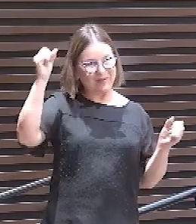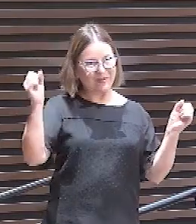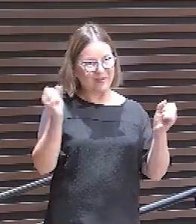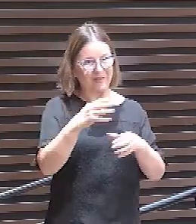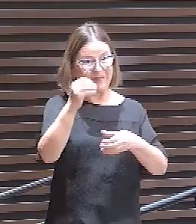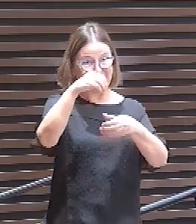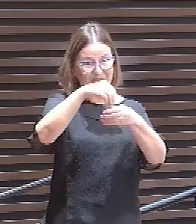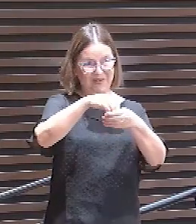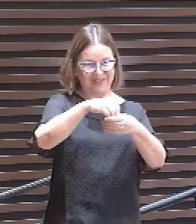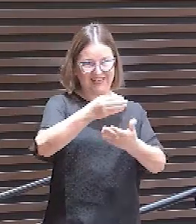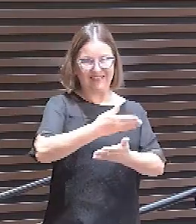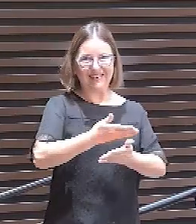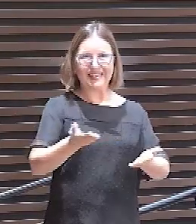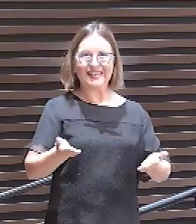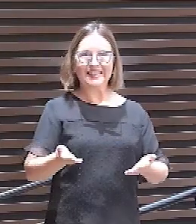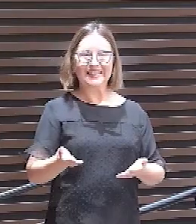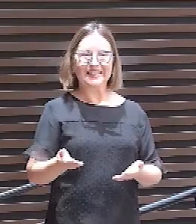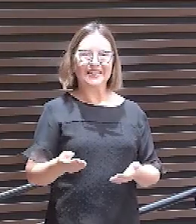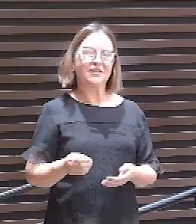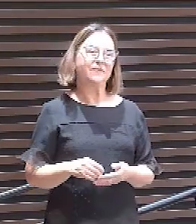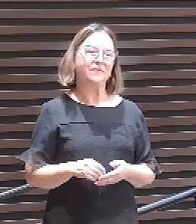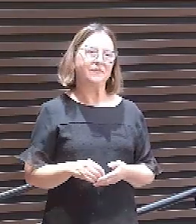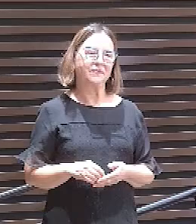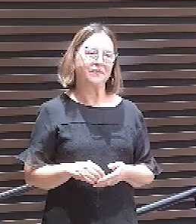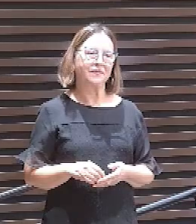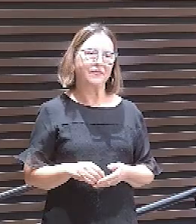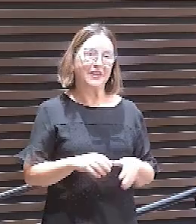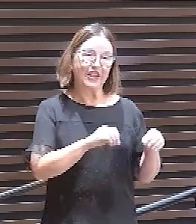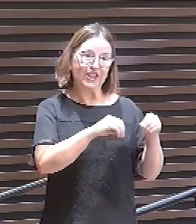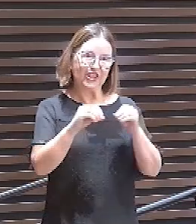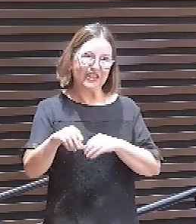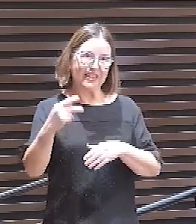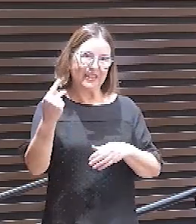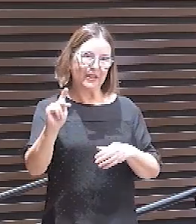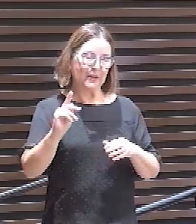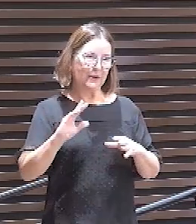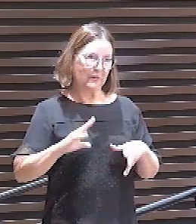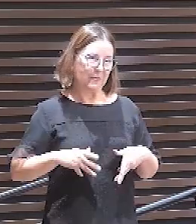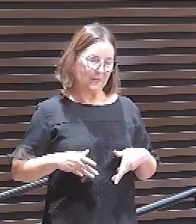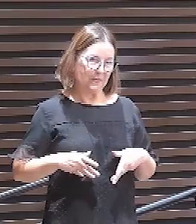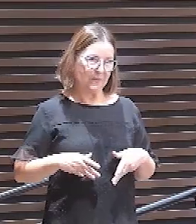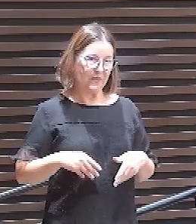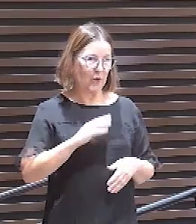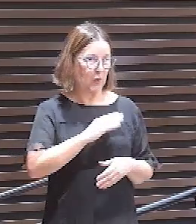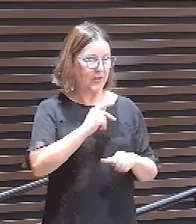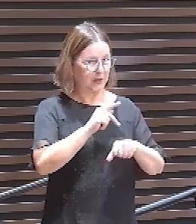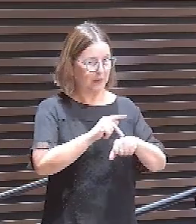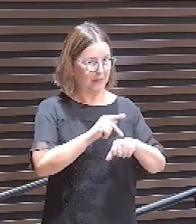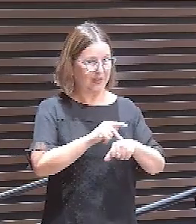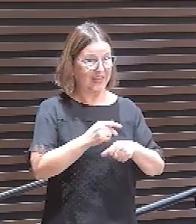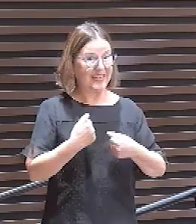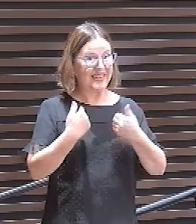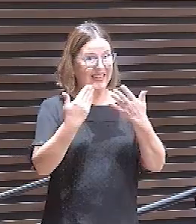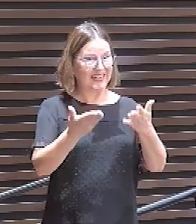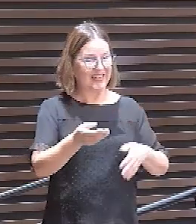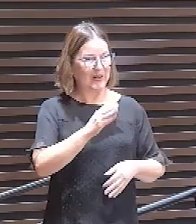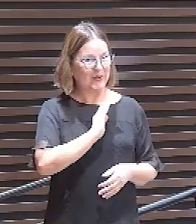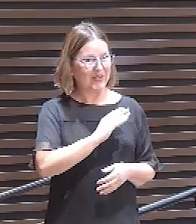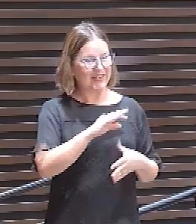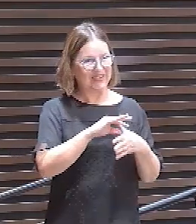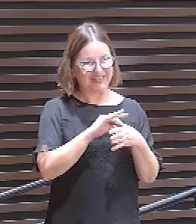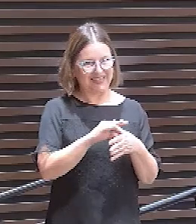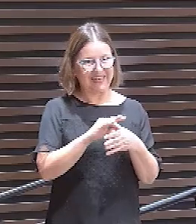dentro deles, e tirarei da sua carne o coração de pedra, e lhes darei coração de